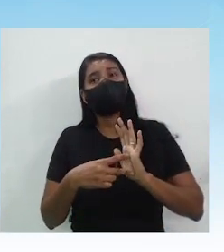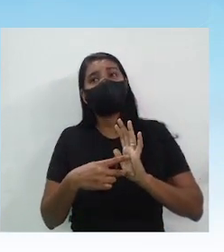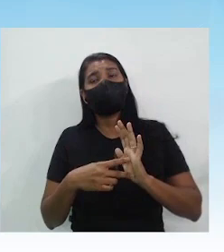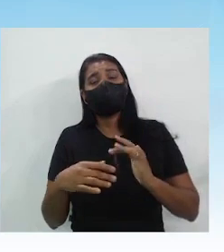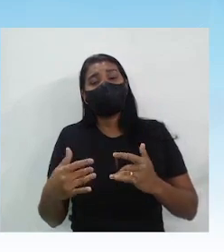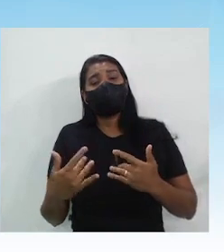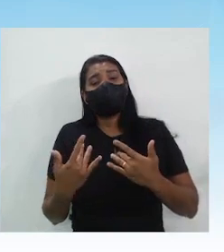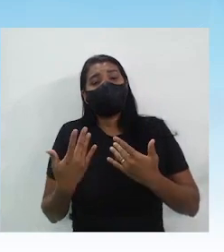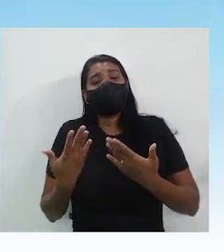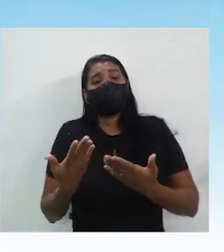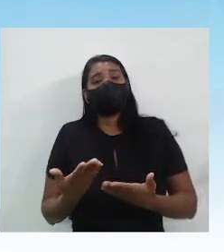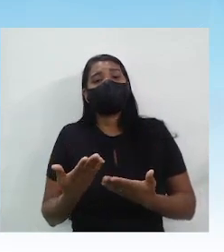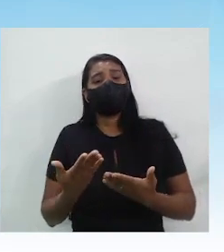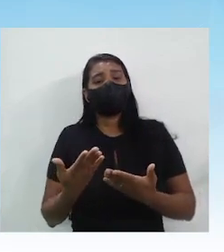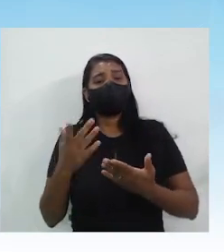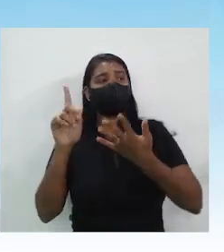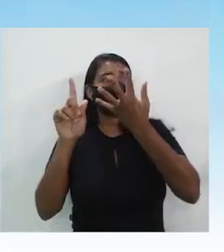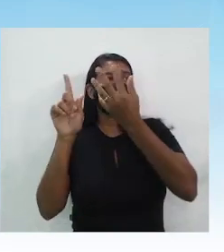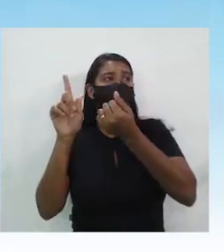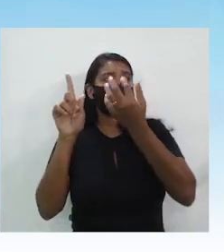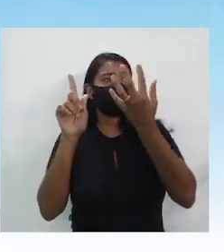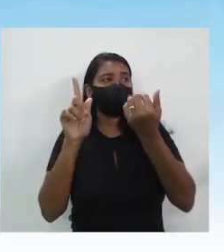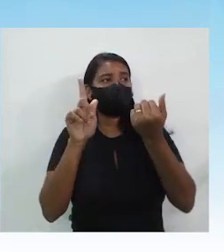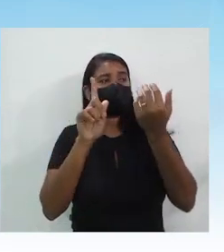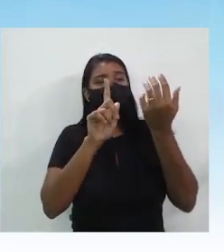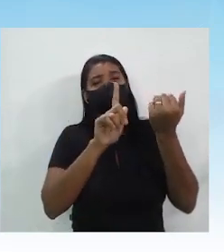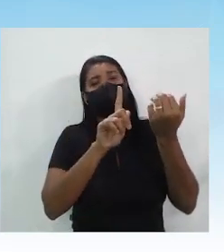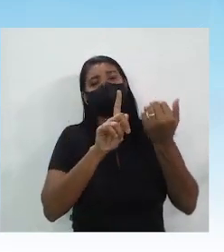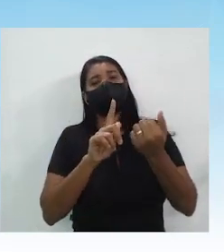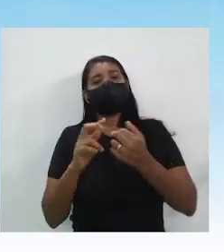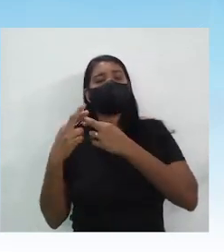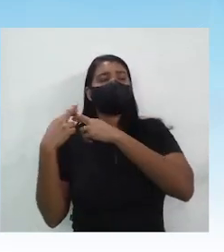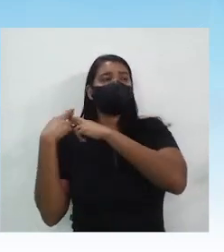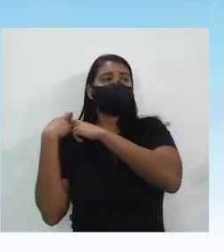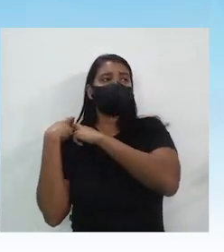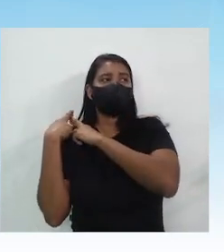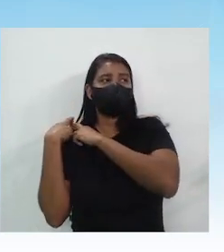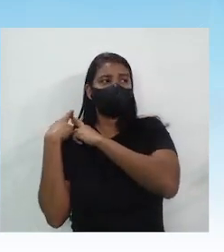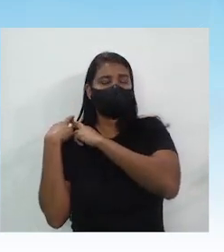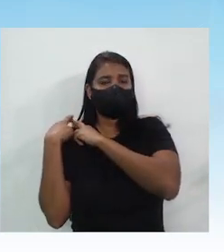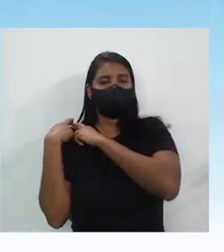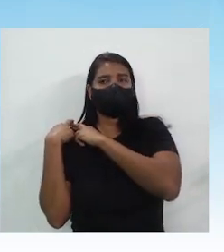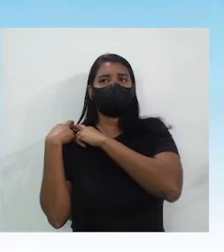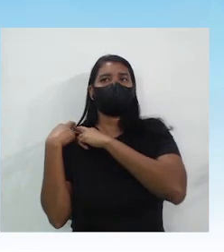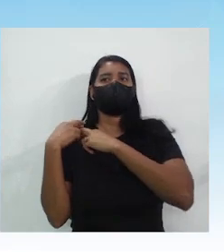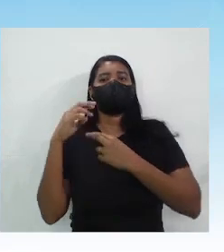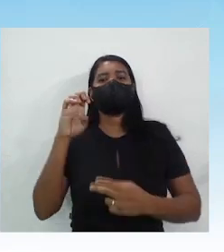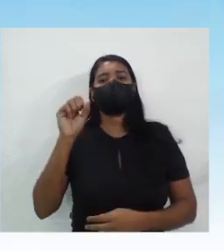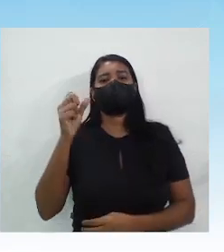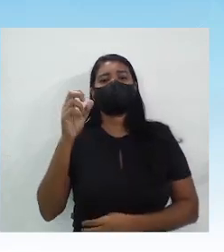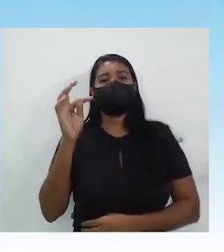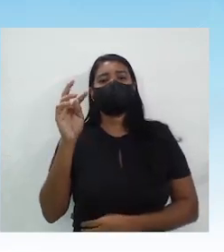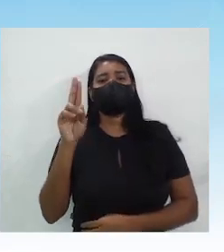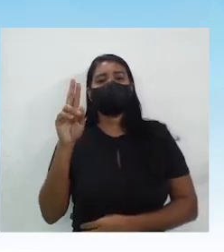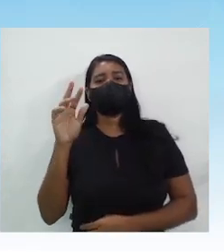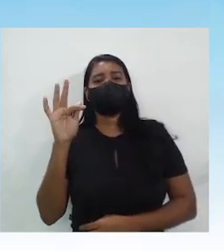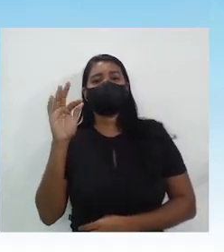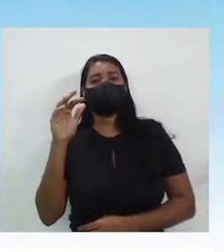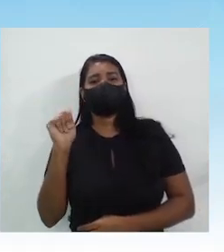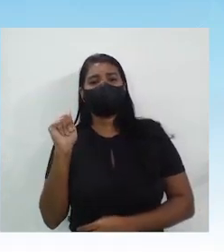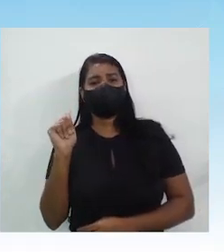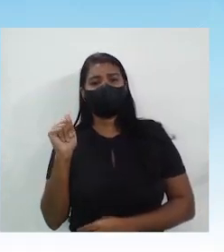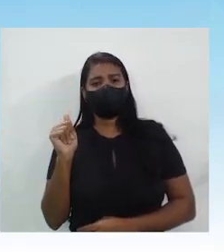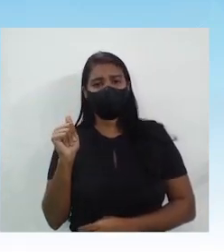que não há emissão também dos gases poluentes, que são responsáveis ali pelo efeito estufa, os